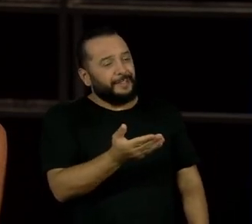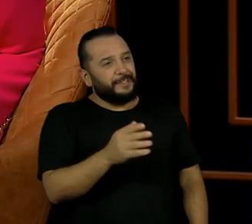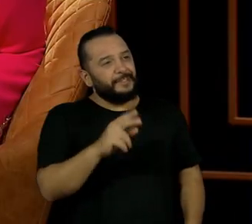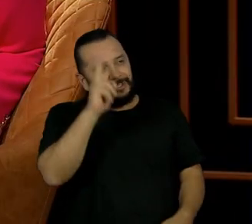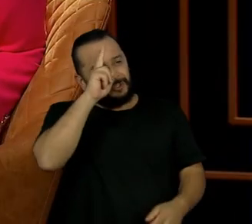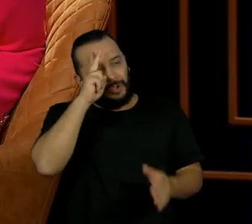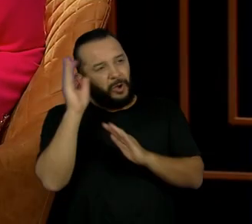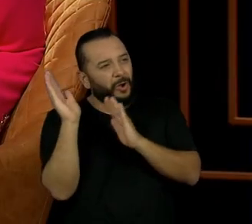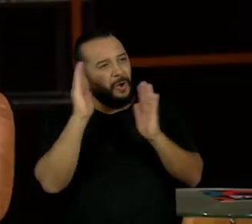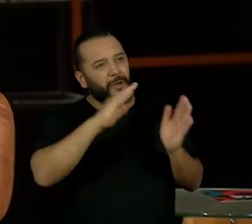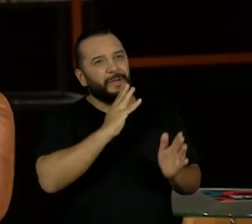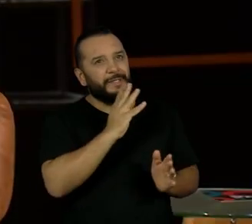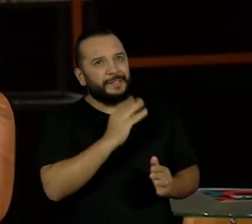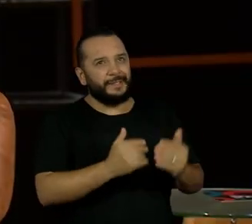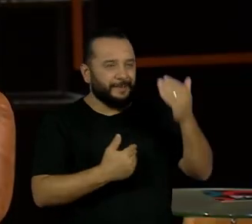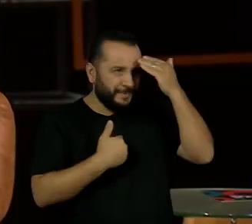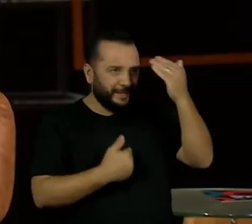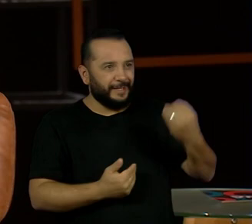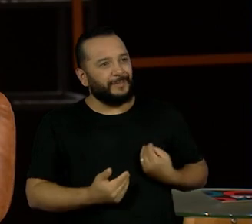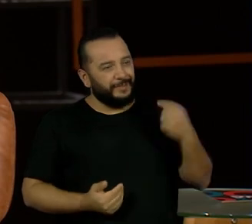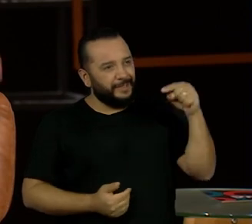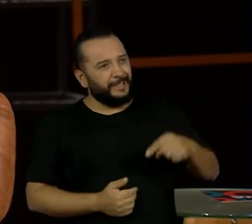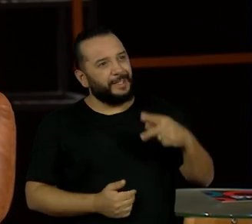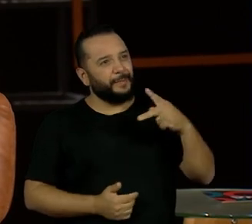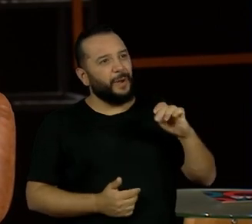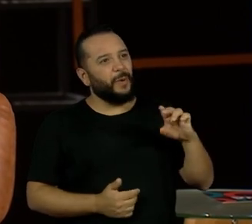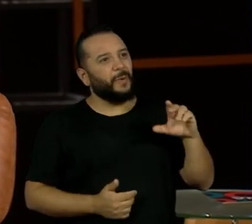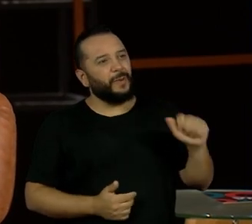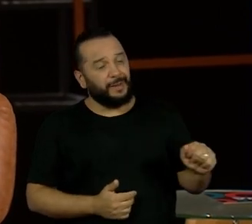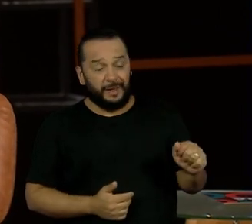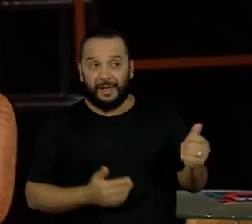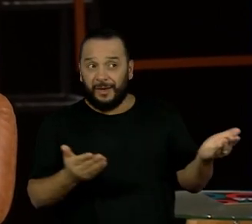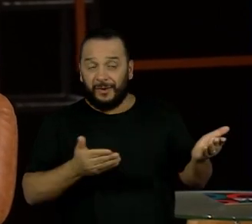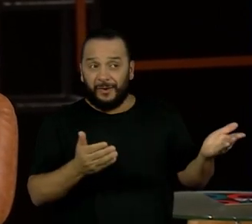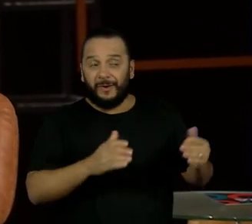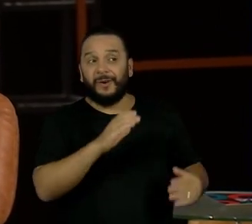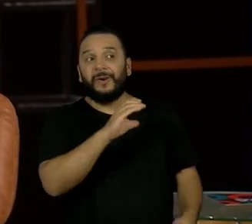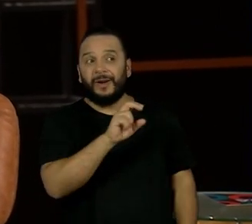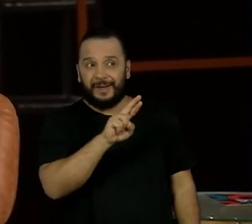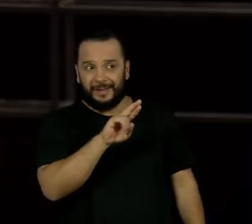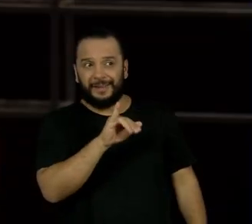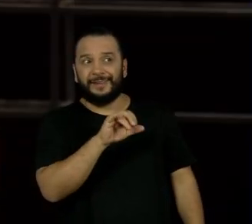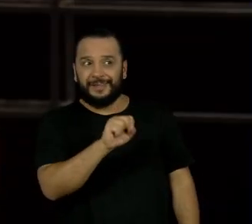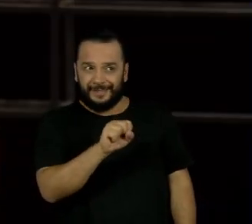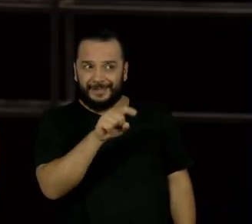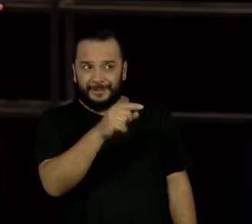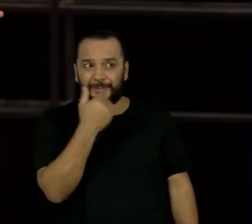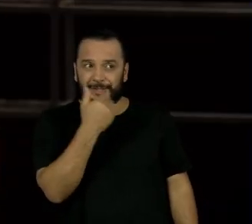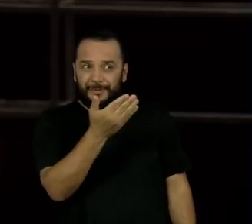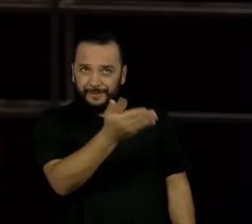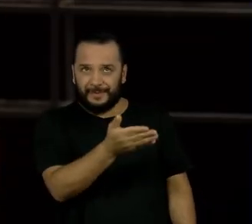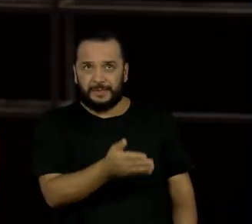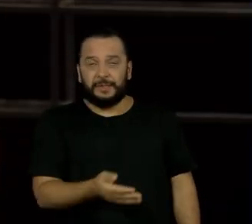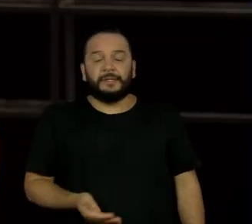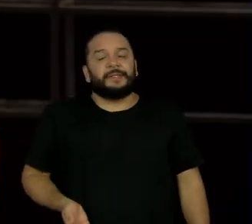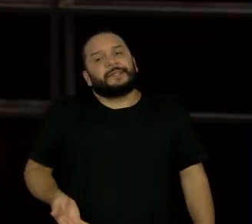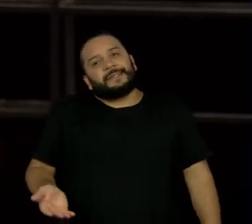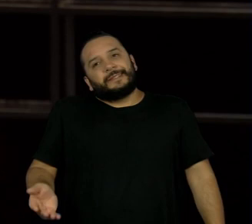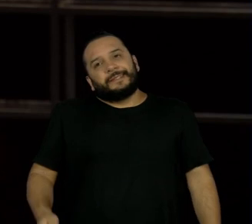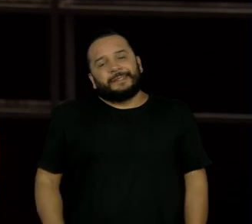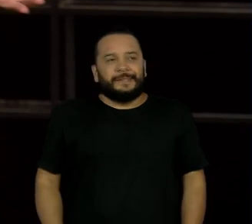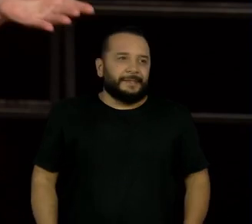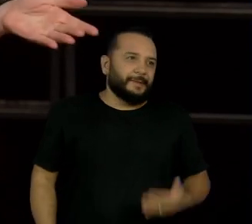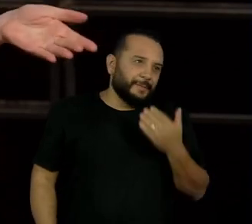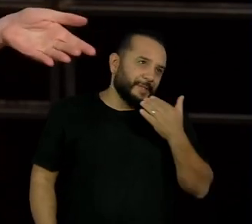sua trilha Muito obrigado pela sua presença aqui Paula agora Cristo é um pedido muito especial para você claro que a gente não ia se aguentar né